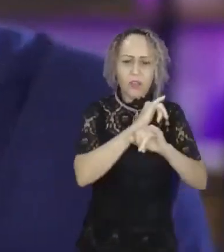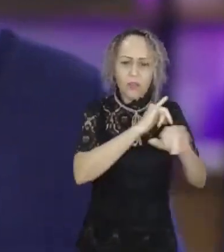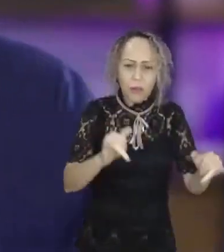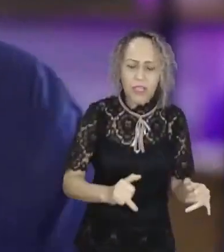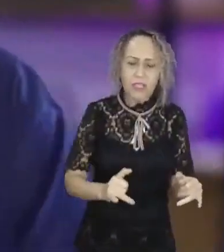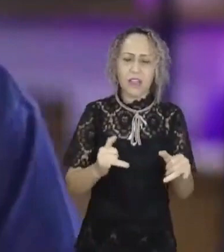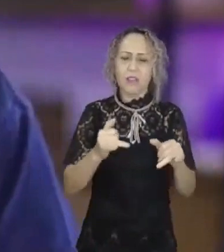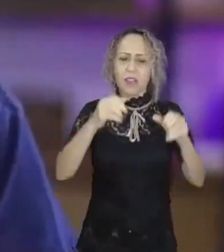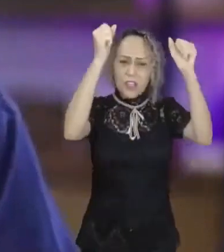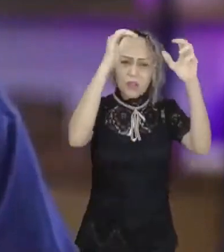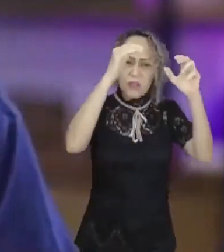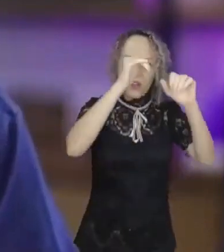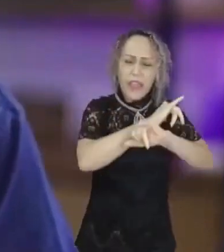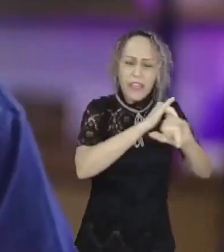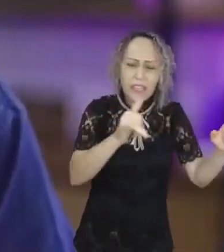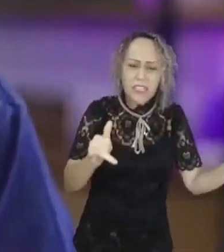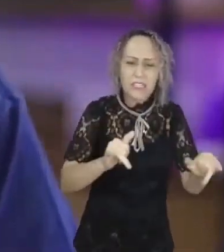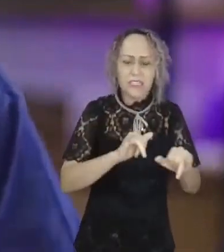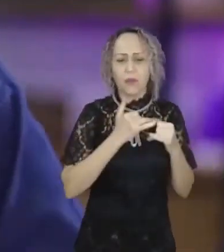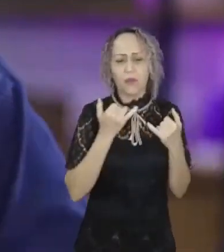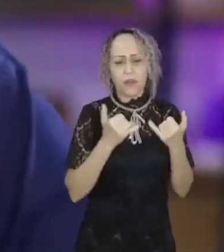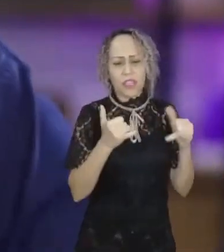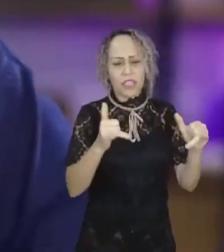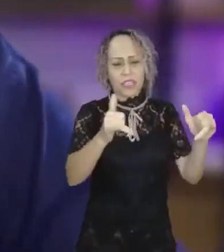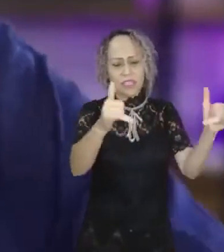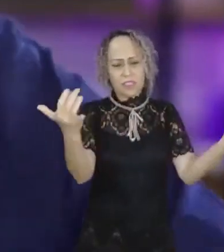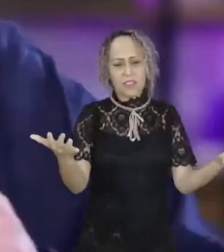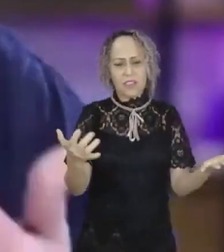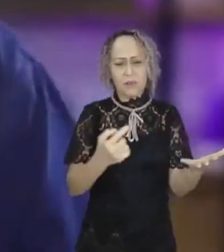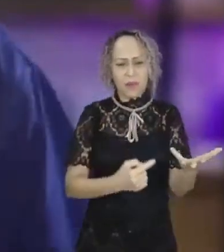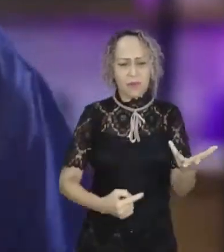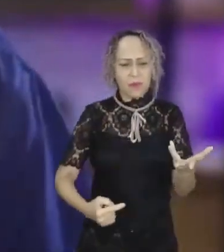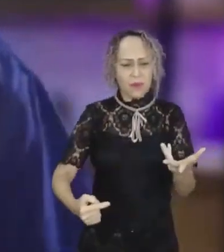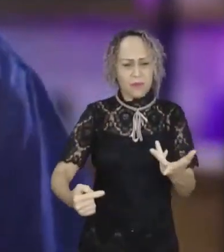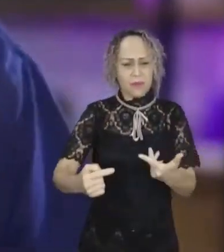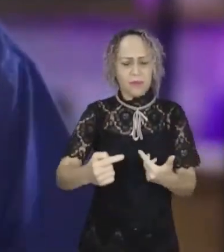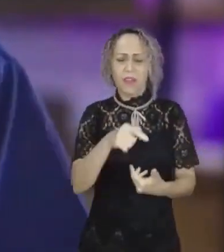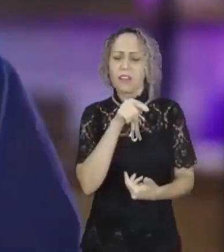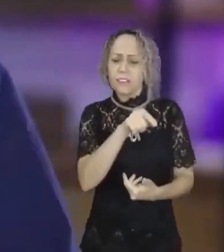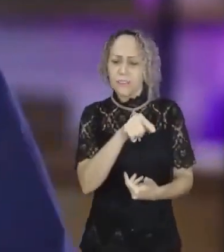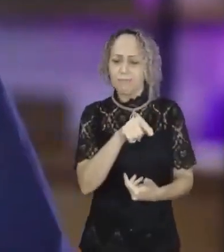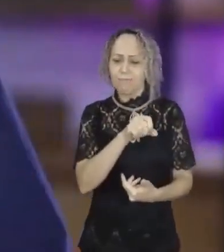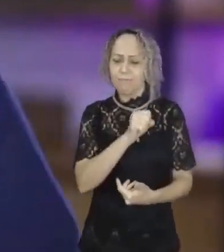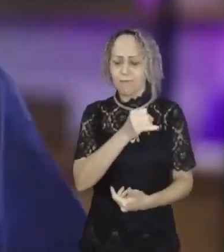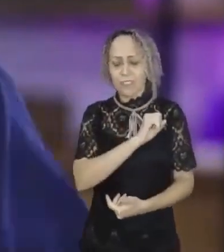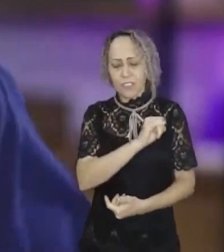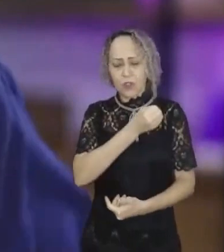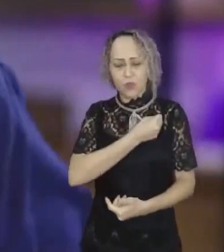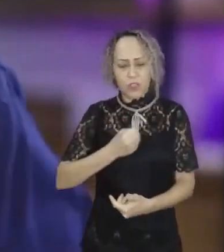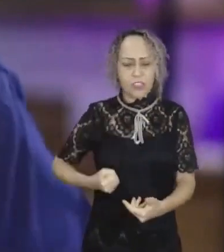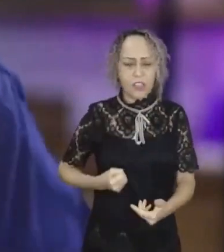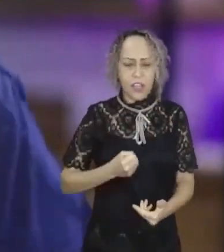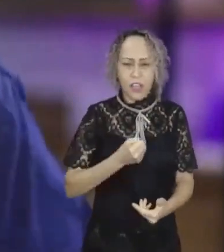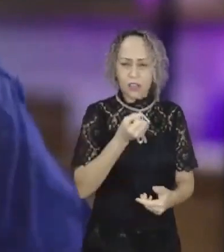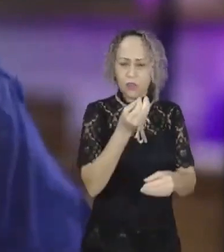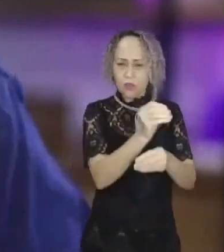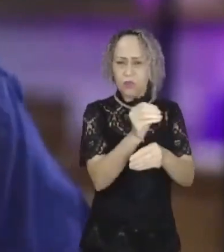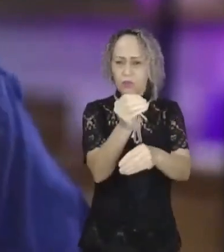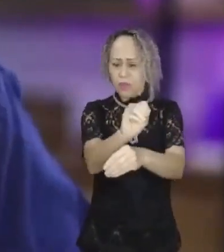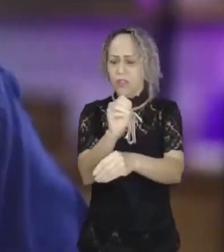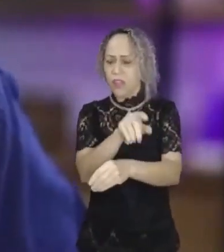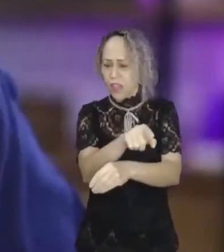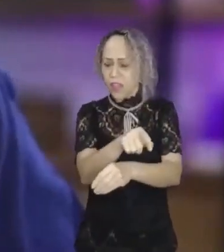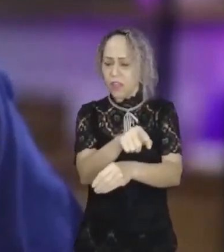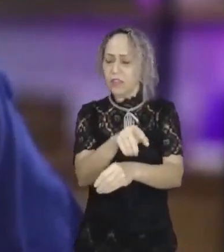com iluminação, certamente a polícia seria mais um ingrediente de política social, presidente, e não a única